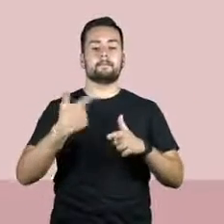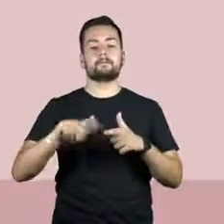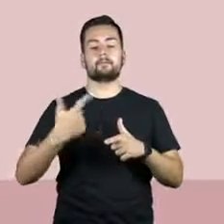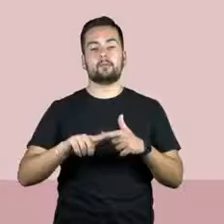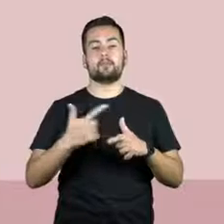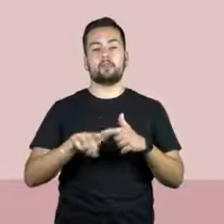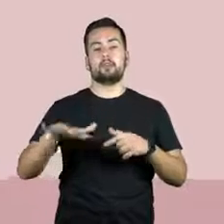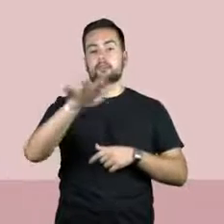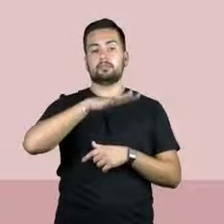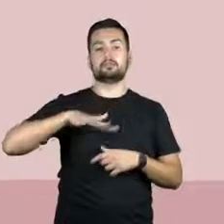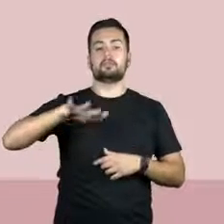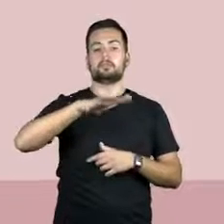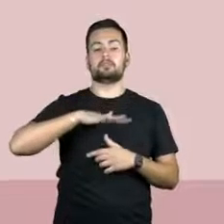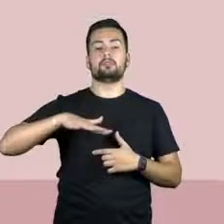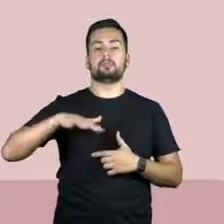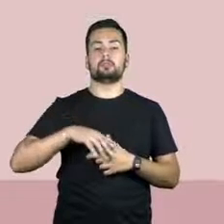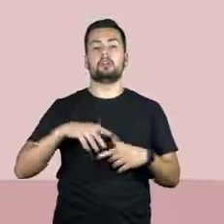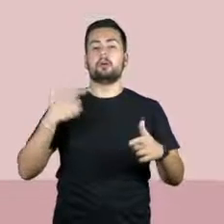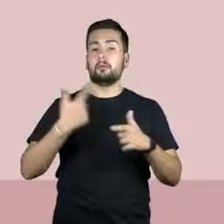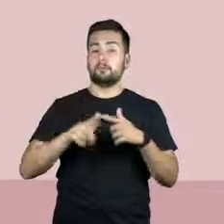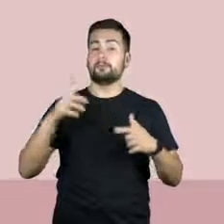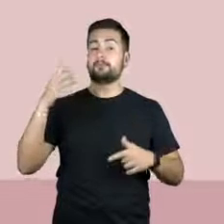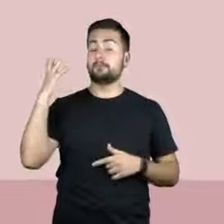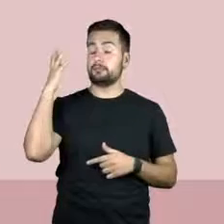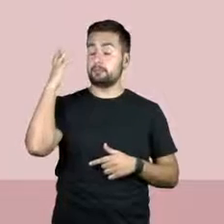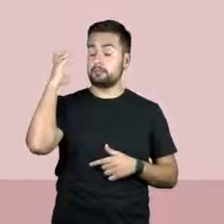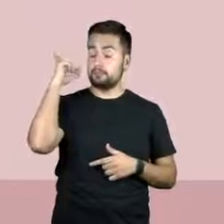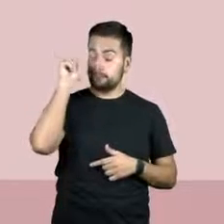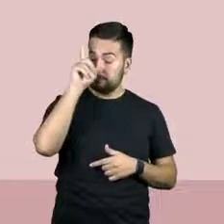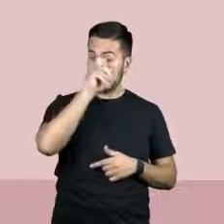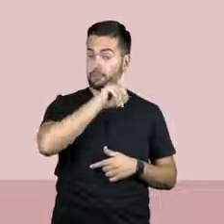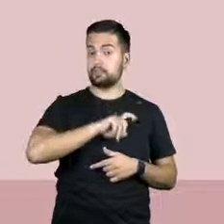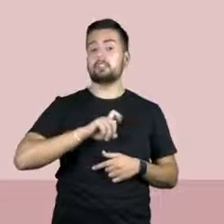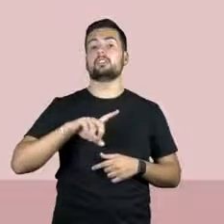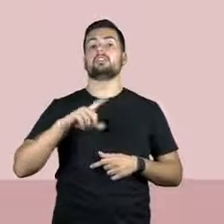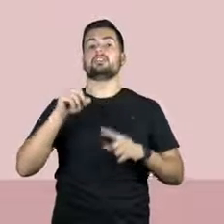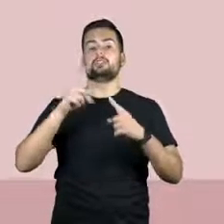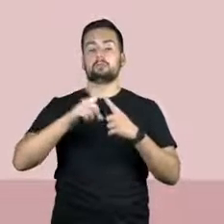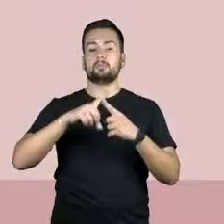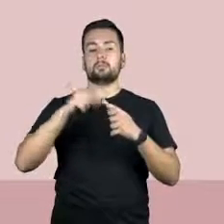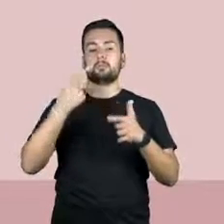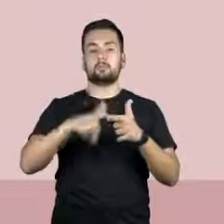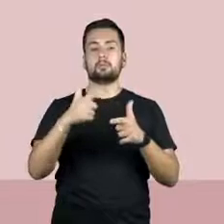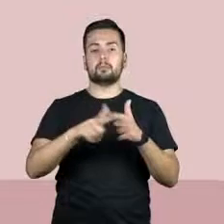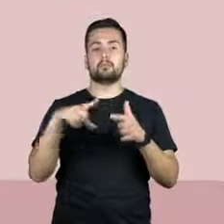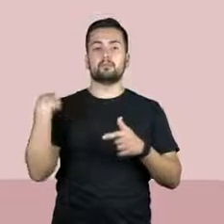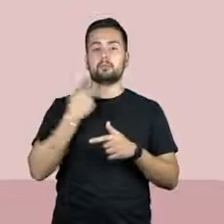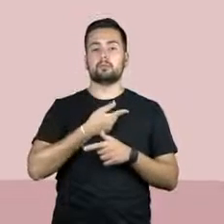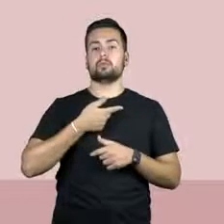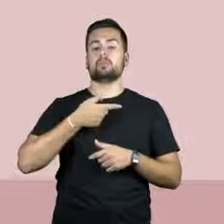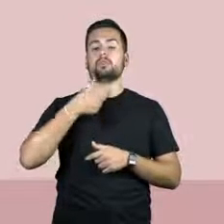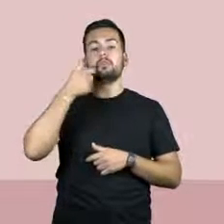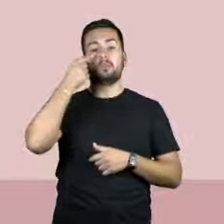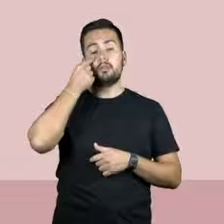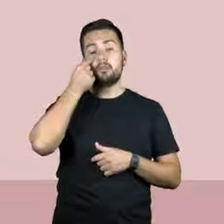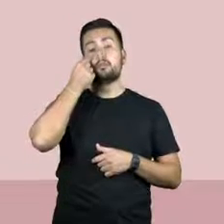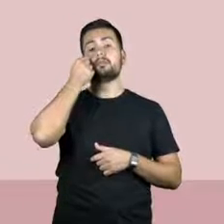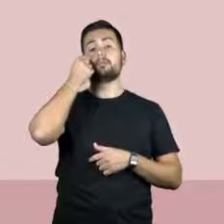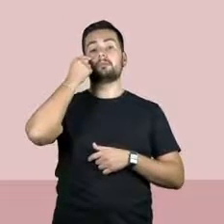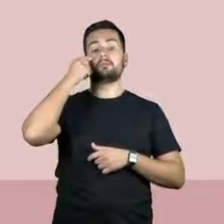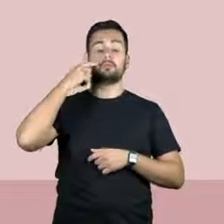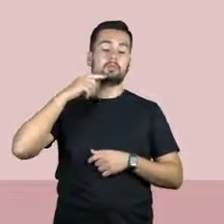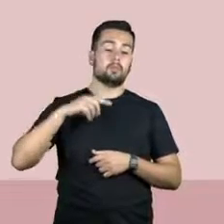ruptura potencial ele é um problema muito complexo. Tá? Na verdade, é um tipo de problema onde a gente analisa o talude sob